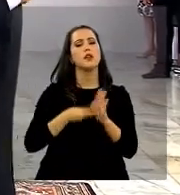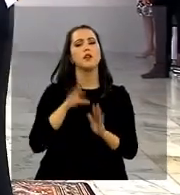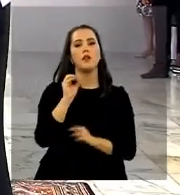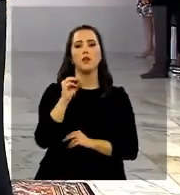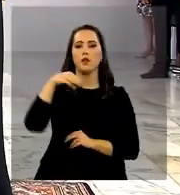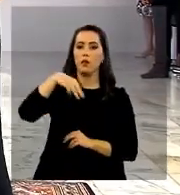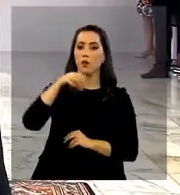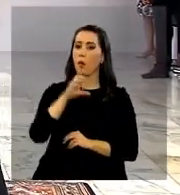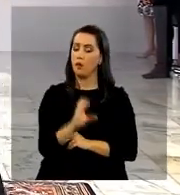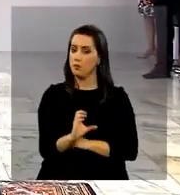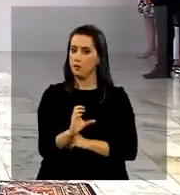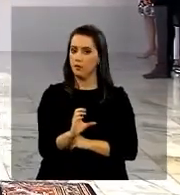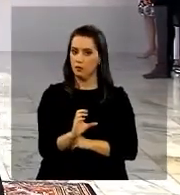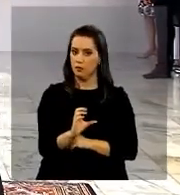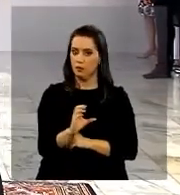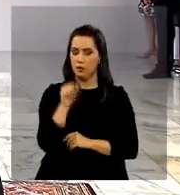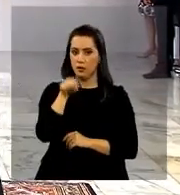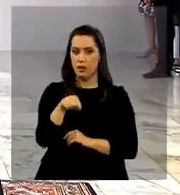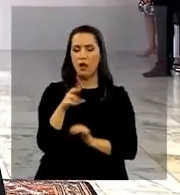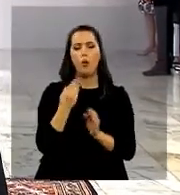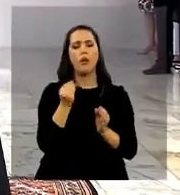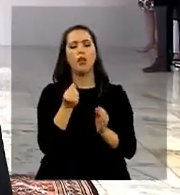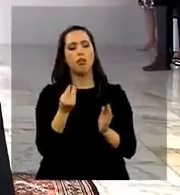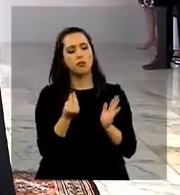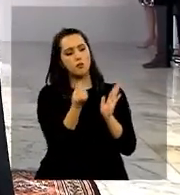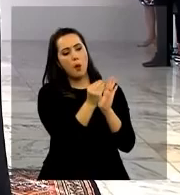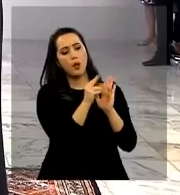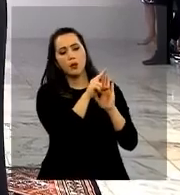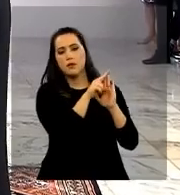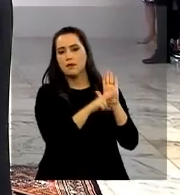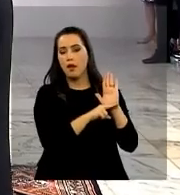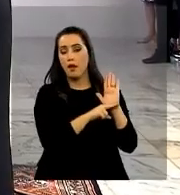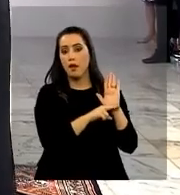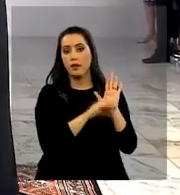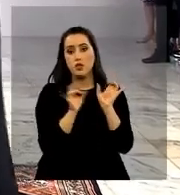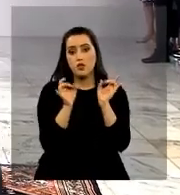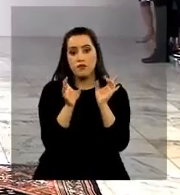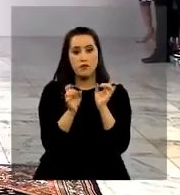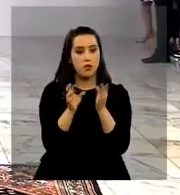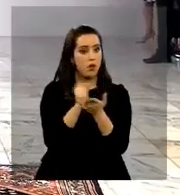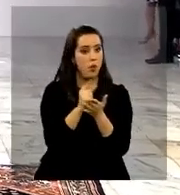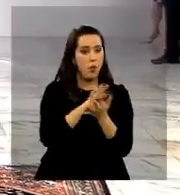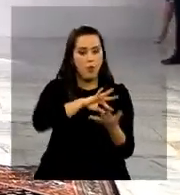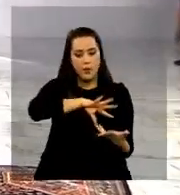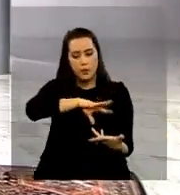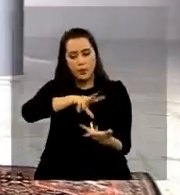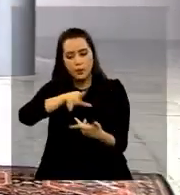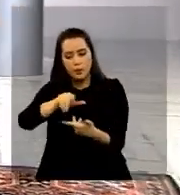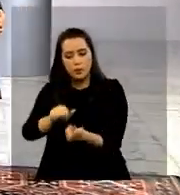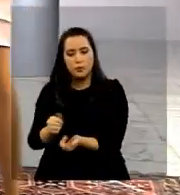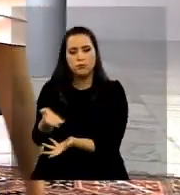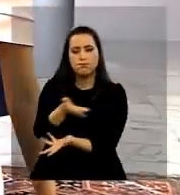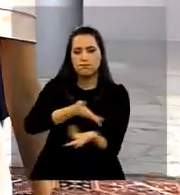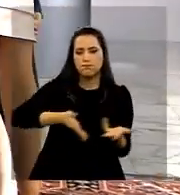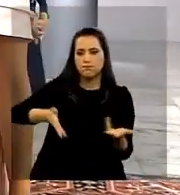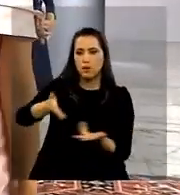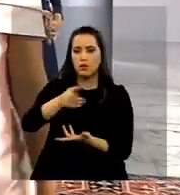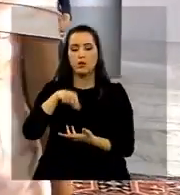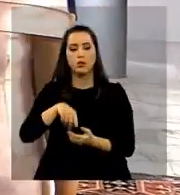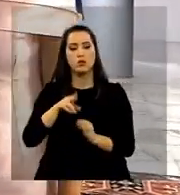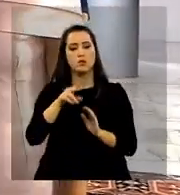pelas regras relativas ao comércio em todo o mundo, por essas relações comerciais que